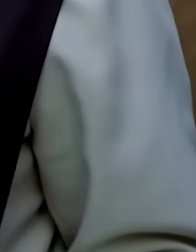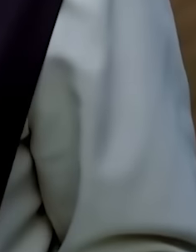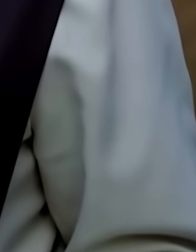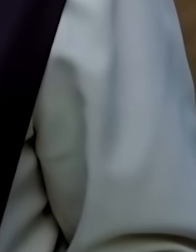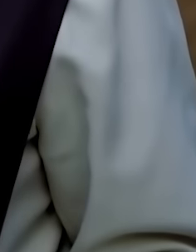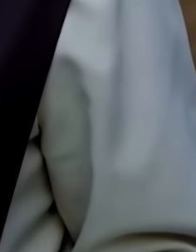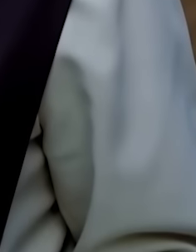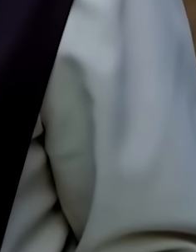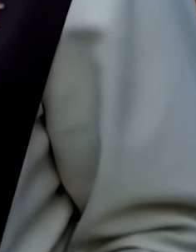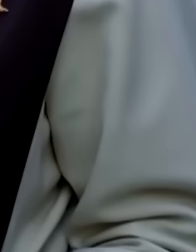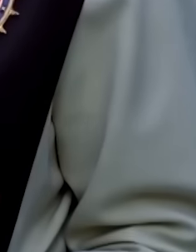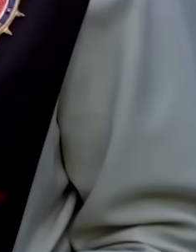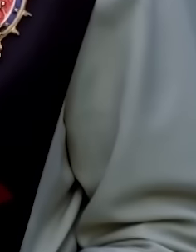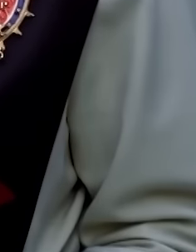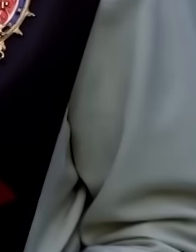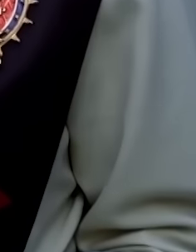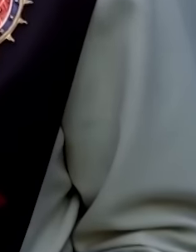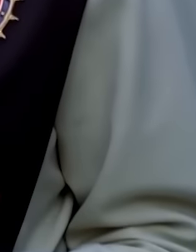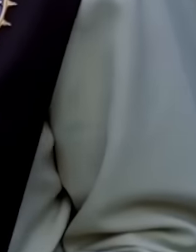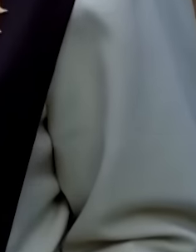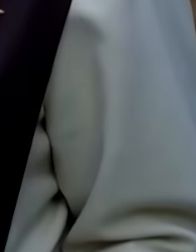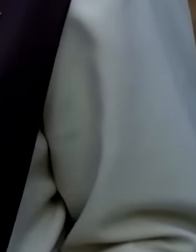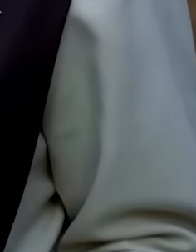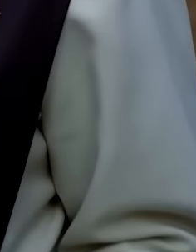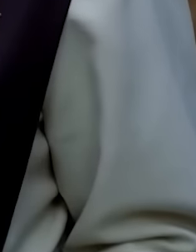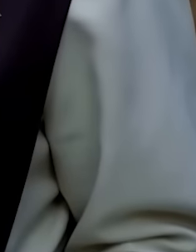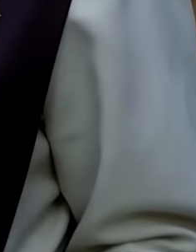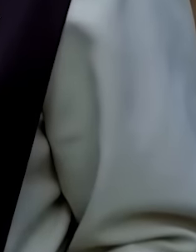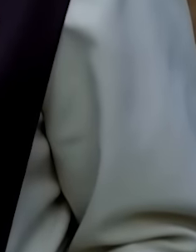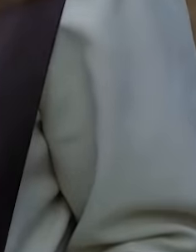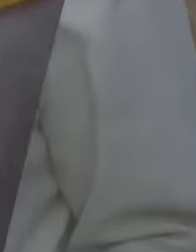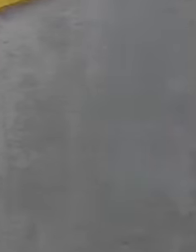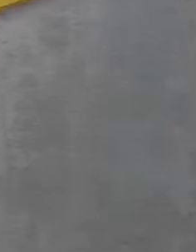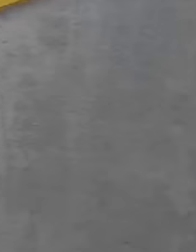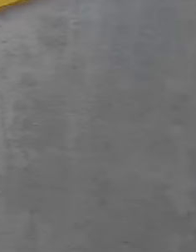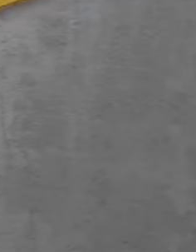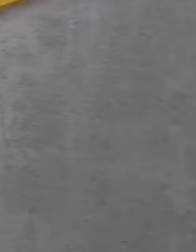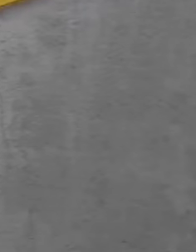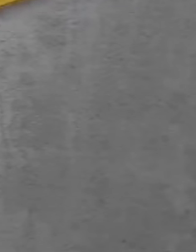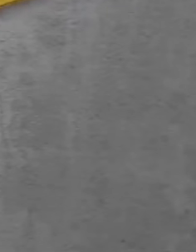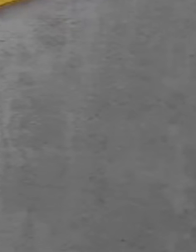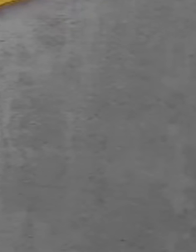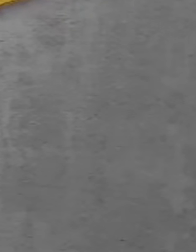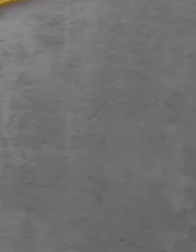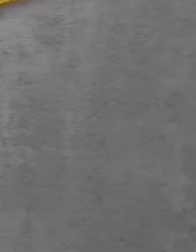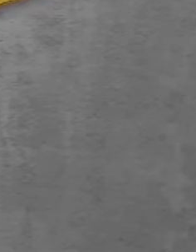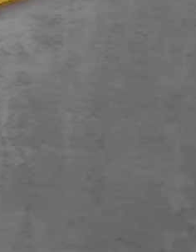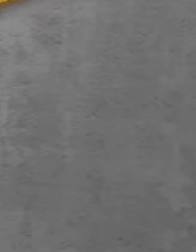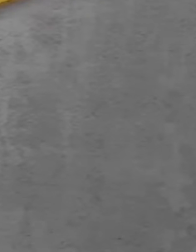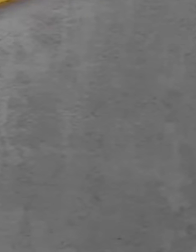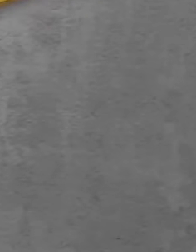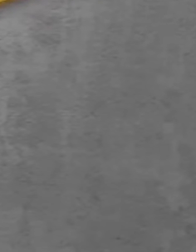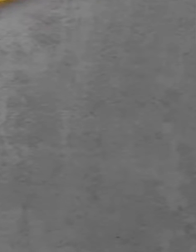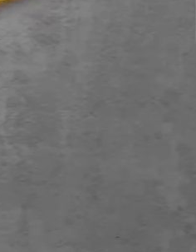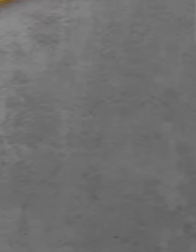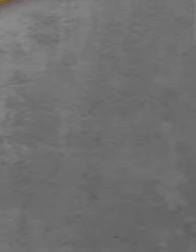e dioceses, como por exemplo, quando lhe pediram que enviasse filhos seus para São Miguel de Sucumbios, no